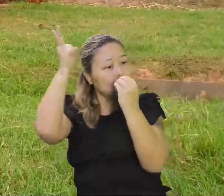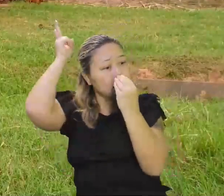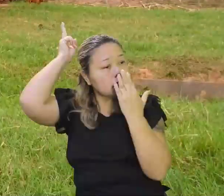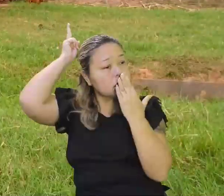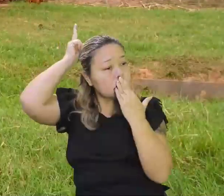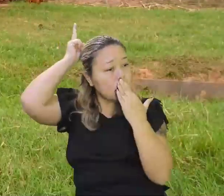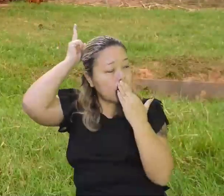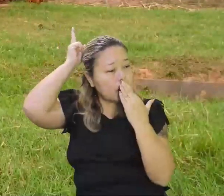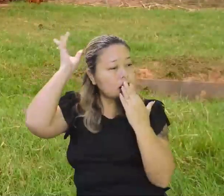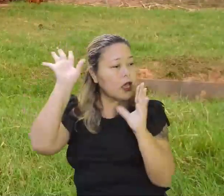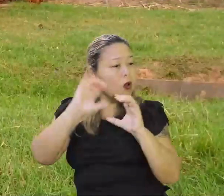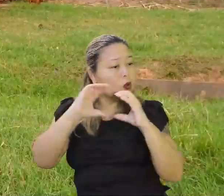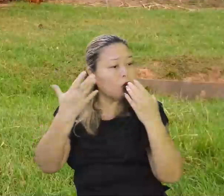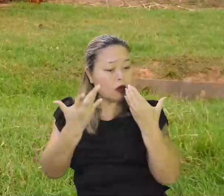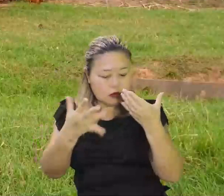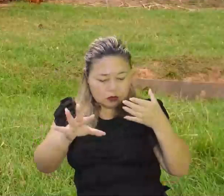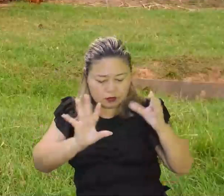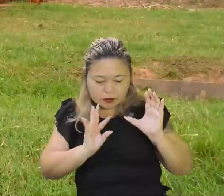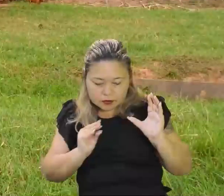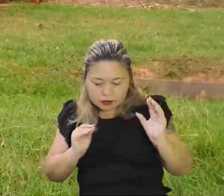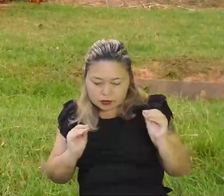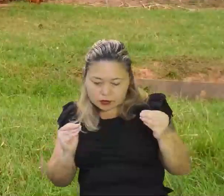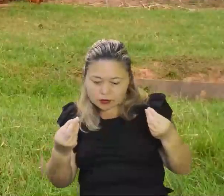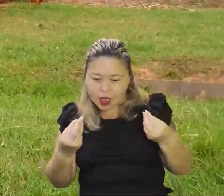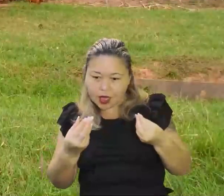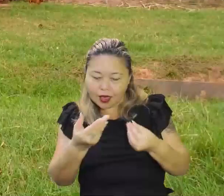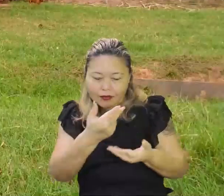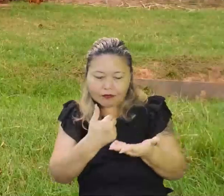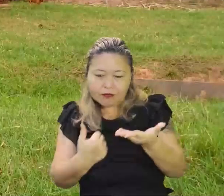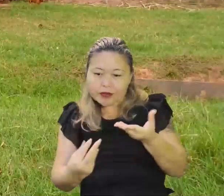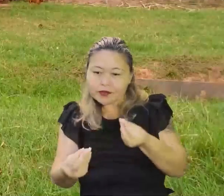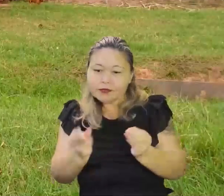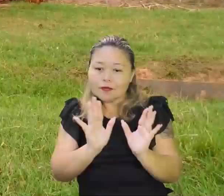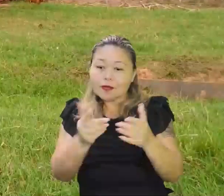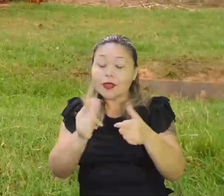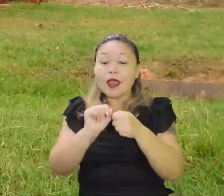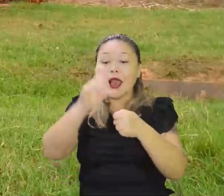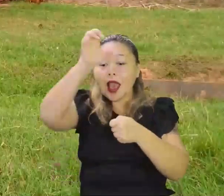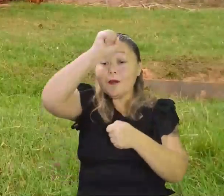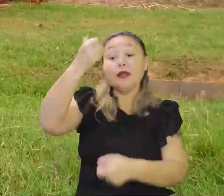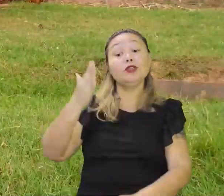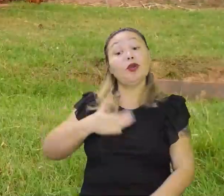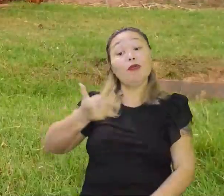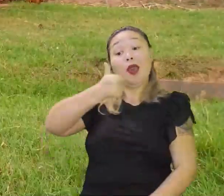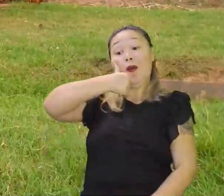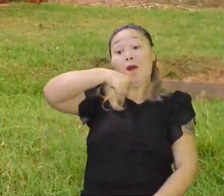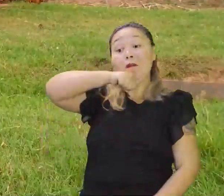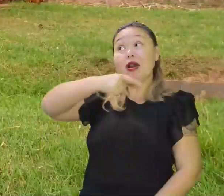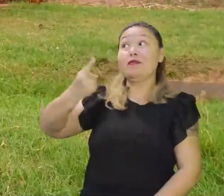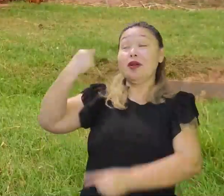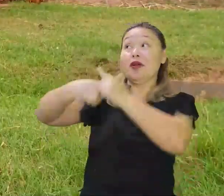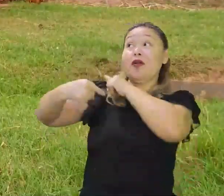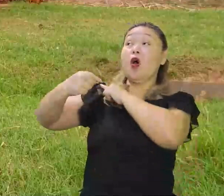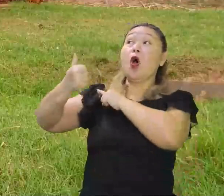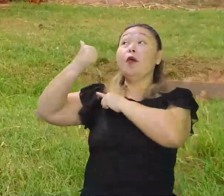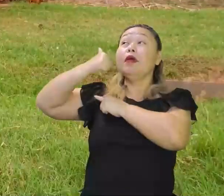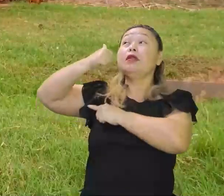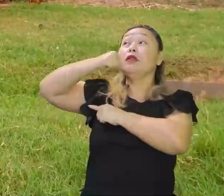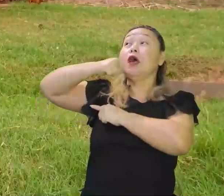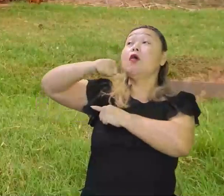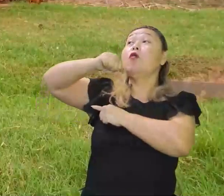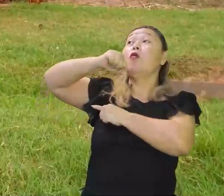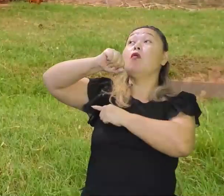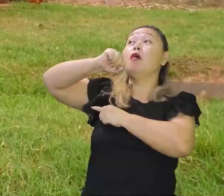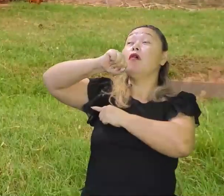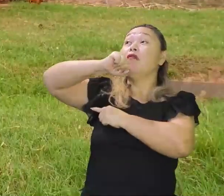né, aqueles artesanatos. Aí você pergunta assim, mas você aprendeu com quem? Ah, eu aprendi com a minha mãe. Aí a mãe aprendeu com a avó aprendeu